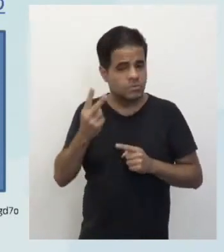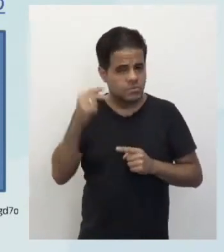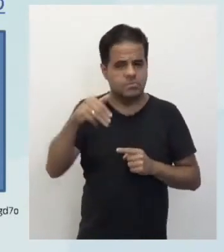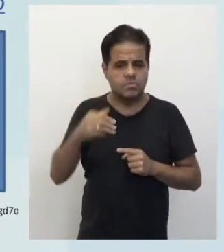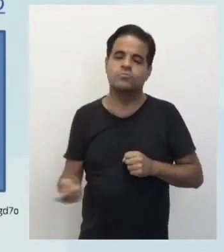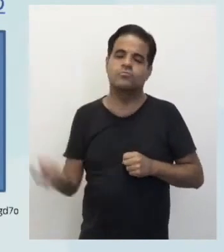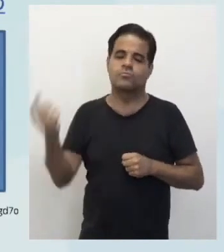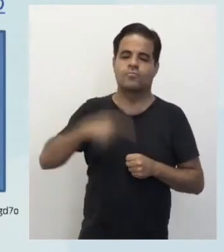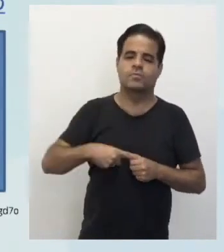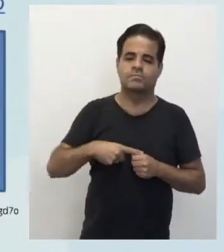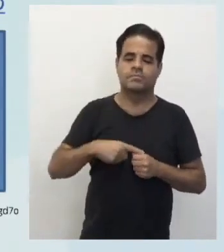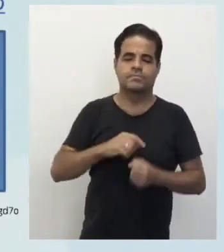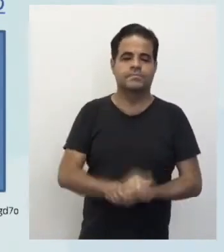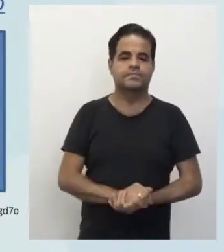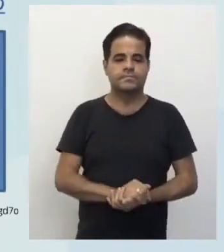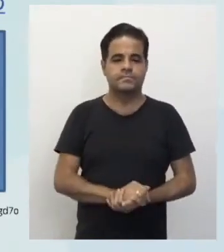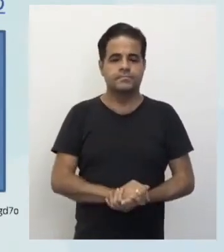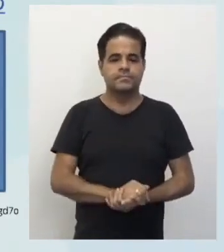a gente volta.